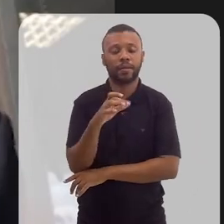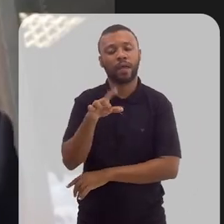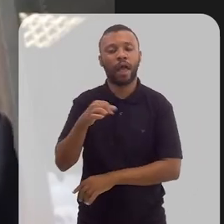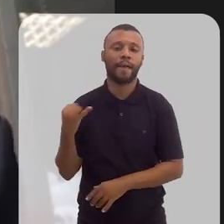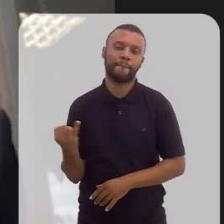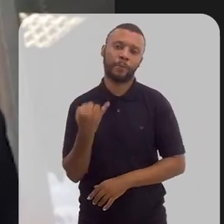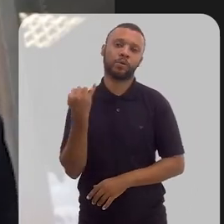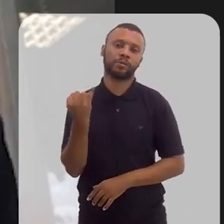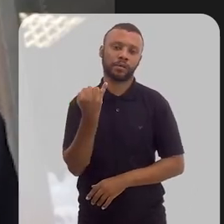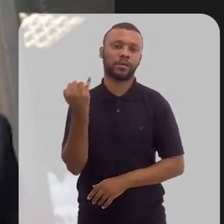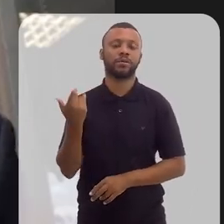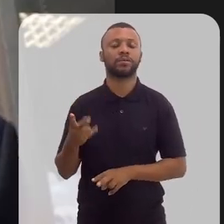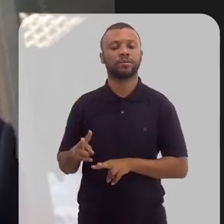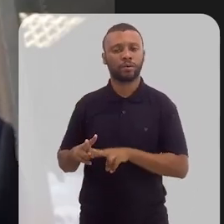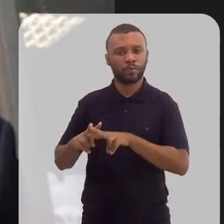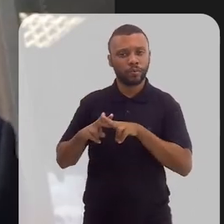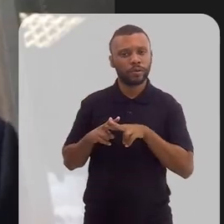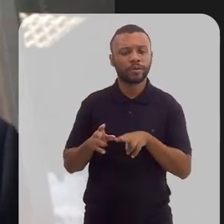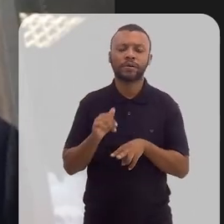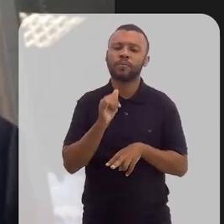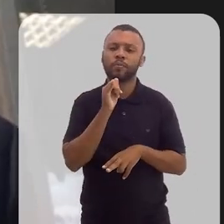é um pouco isso. Você, por exemplo,